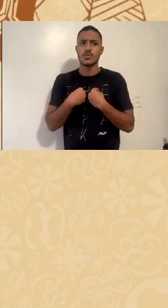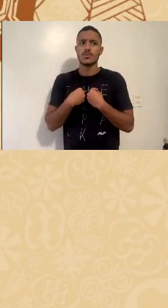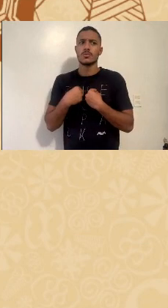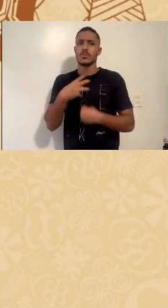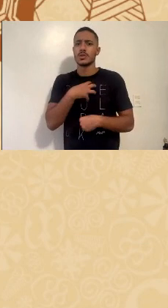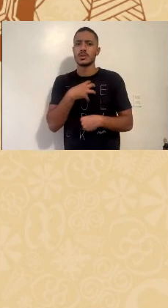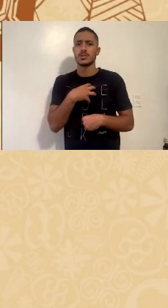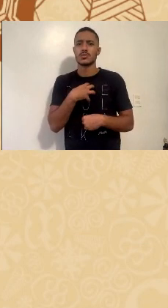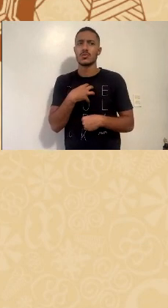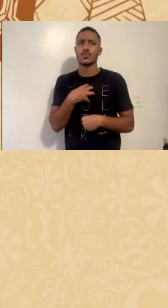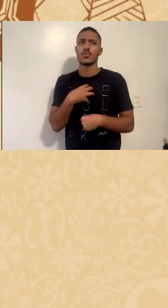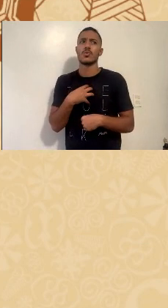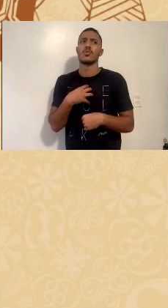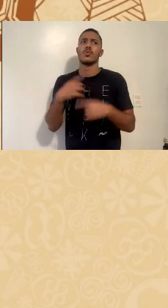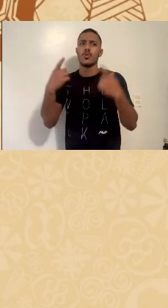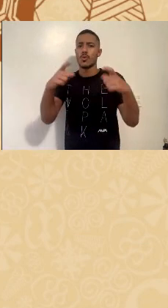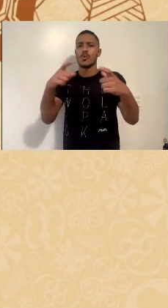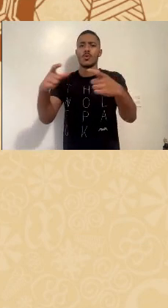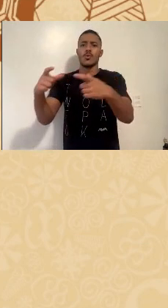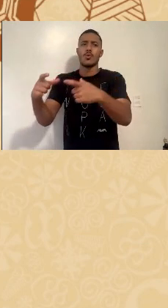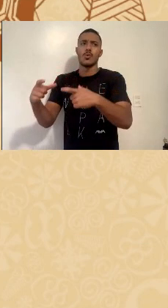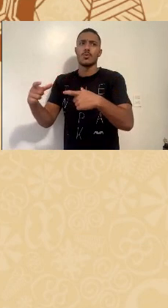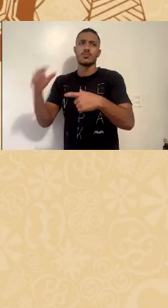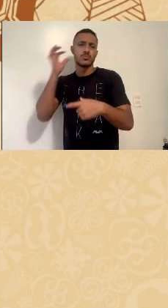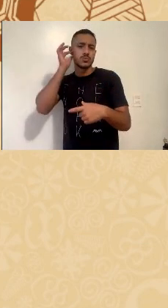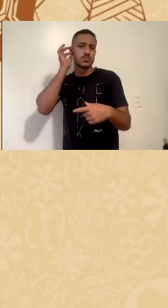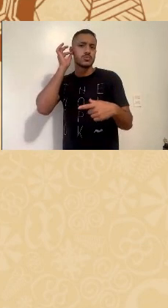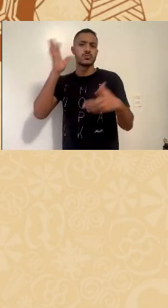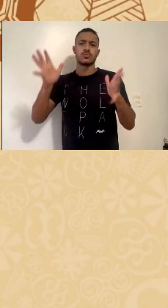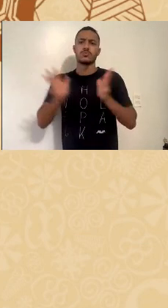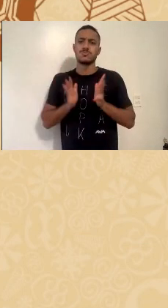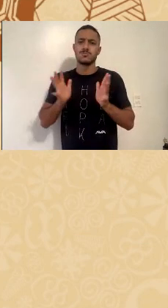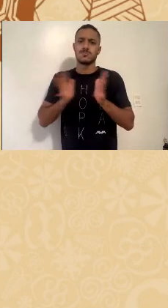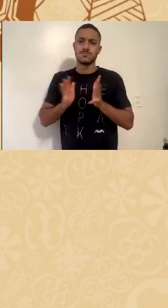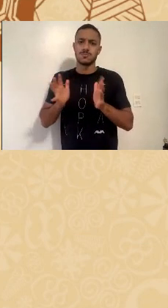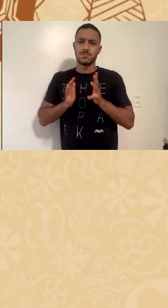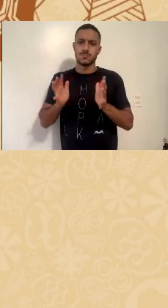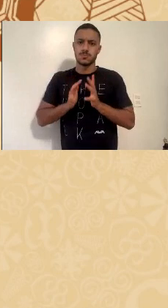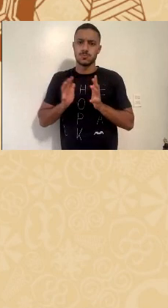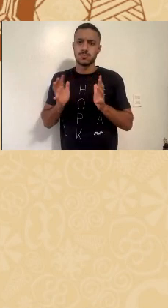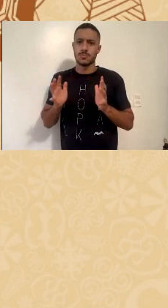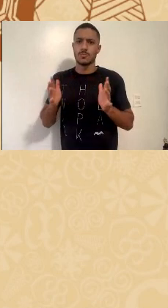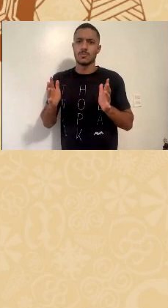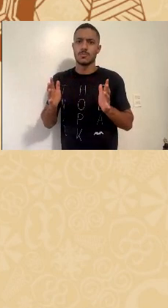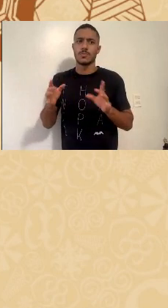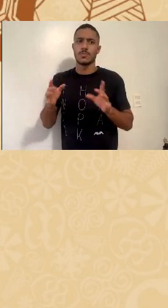cidade, e sobre os espaços que me permitia e me autorizava a circular,